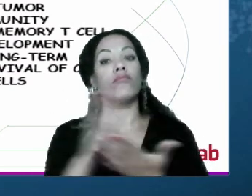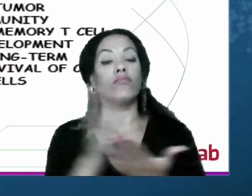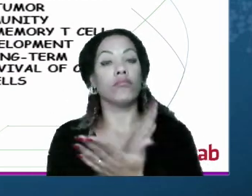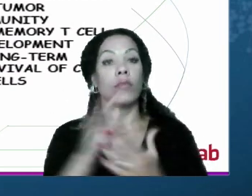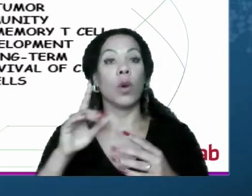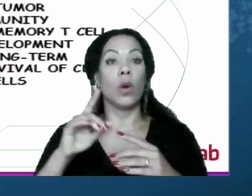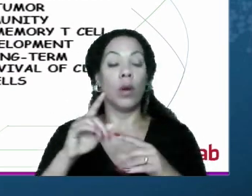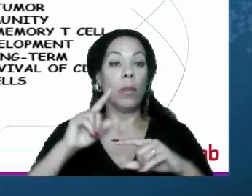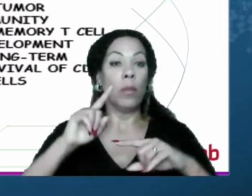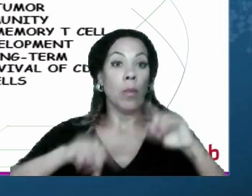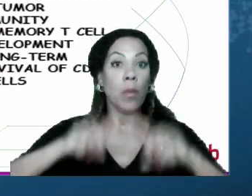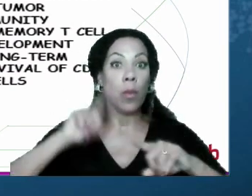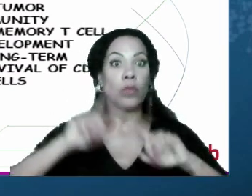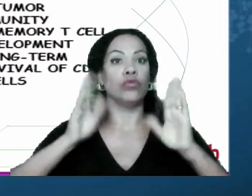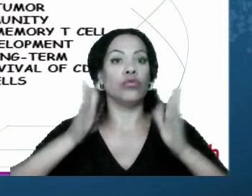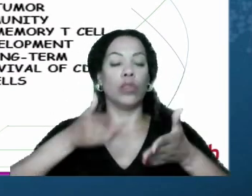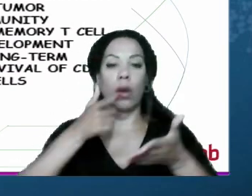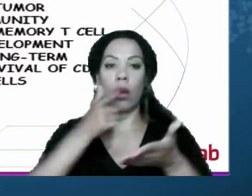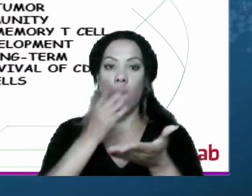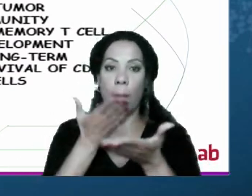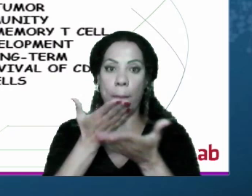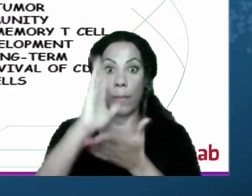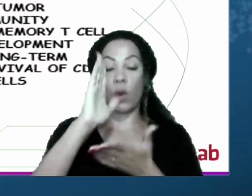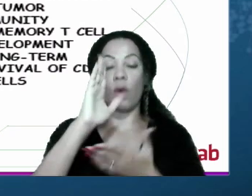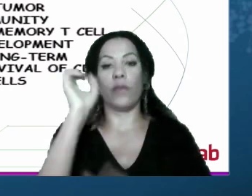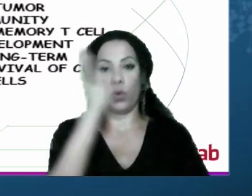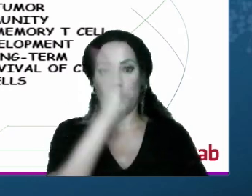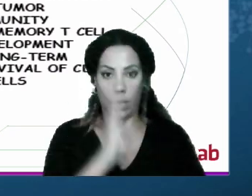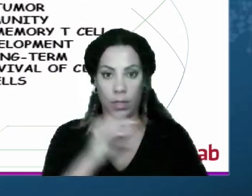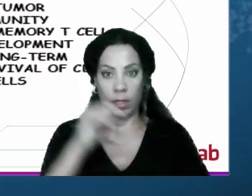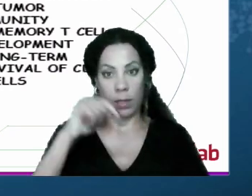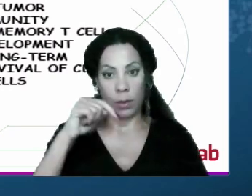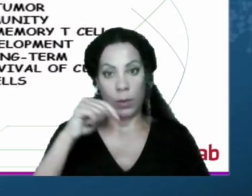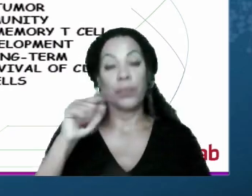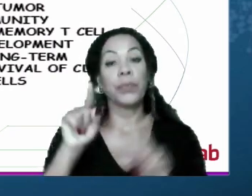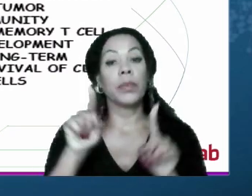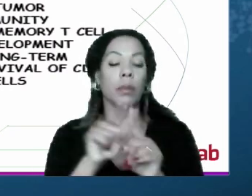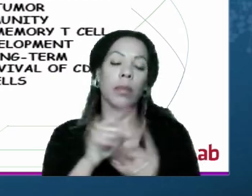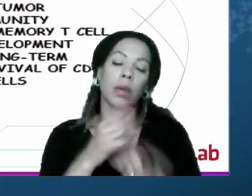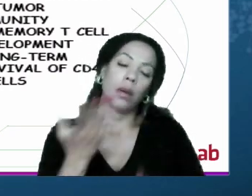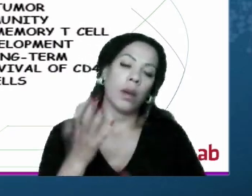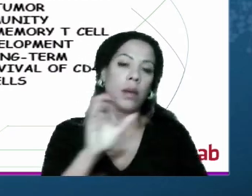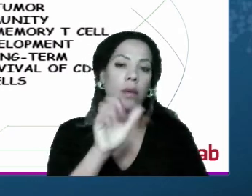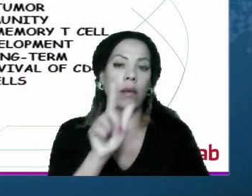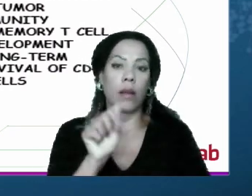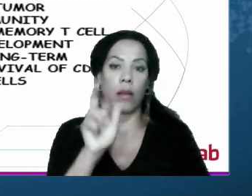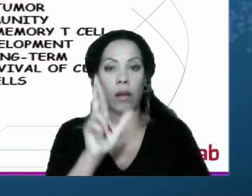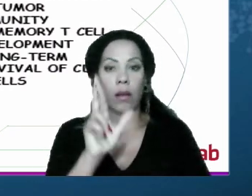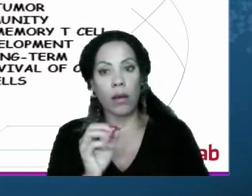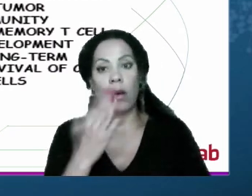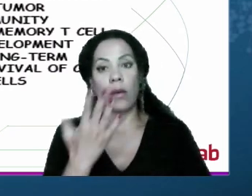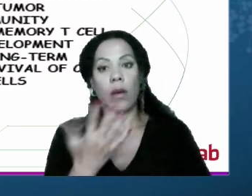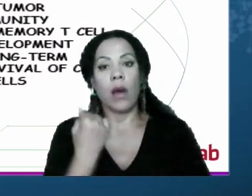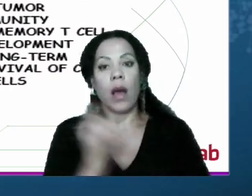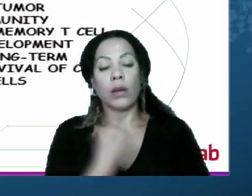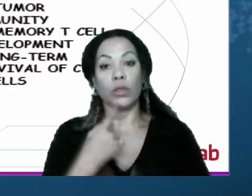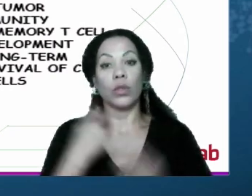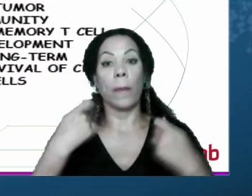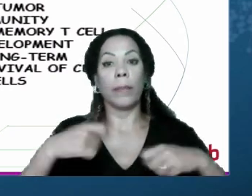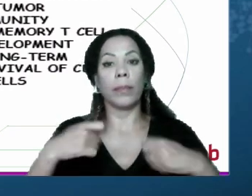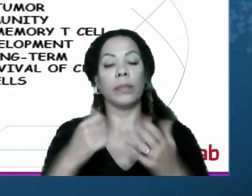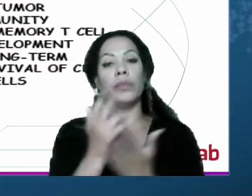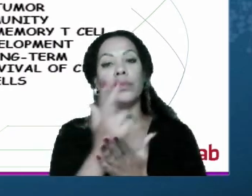foram aprovados no Brasil. E, claro, a gente precisa